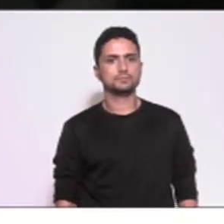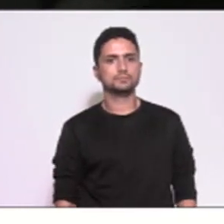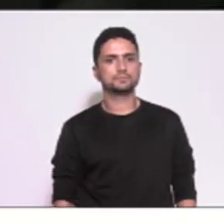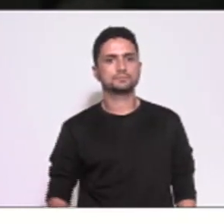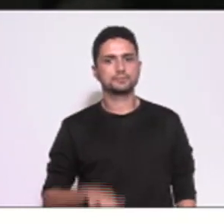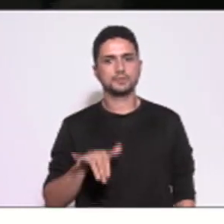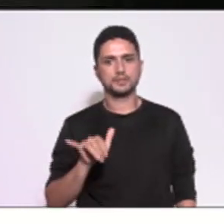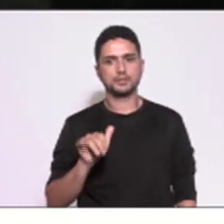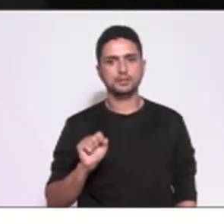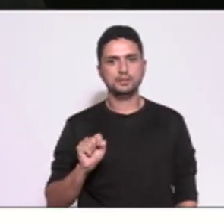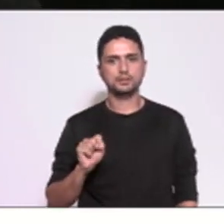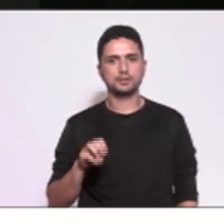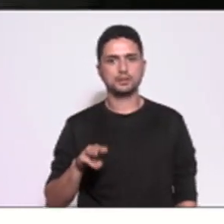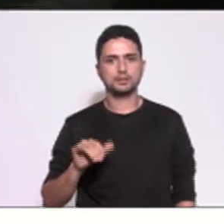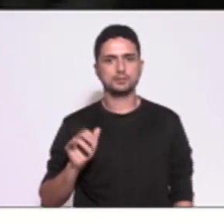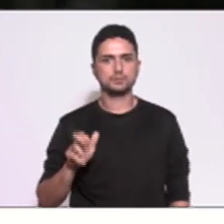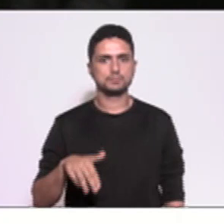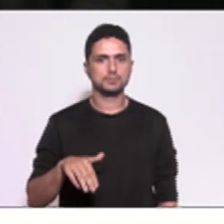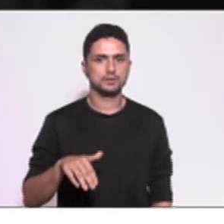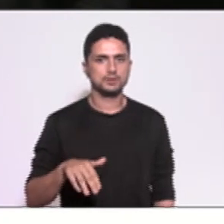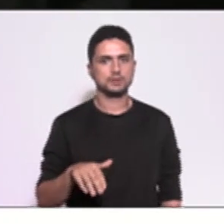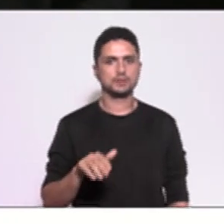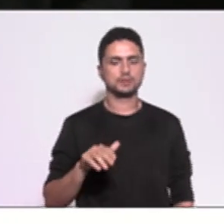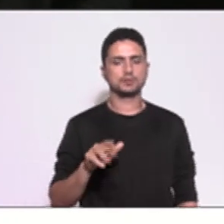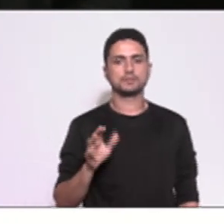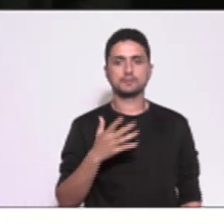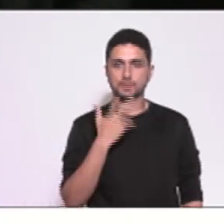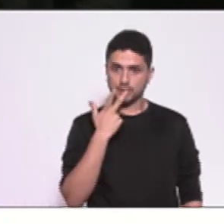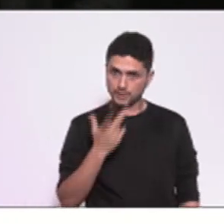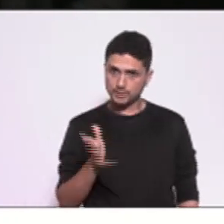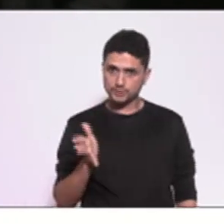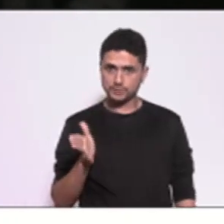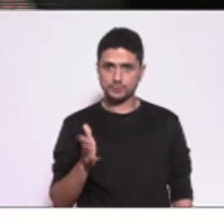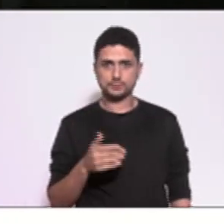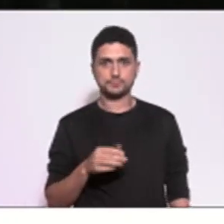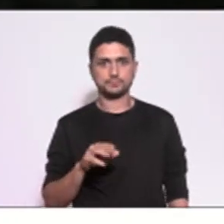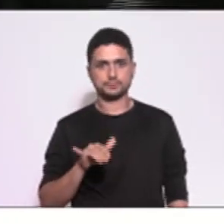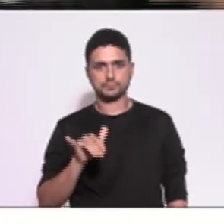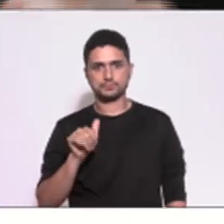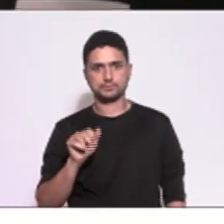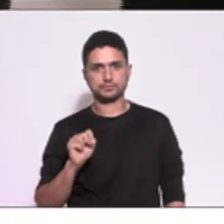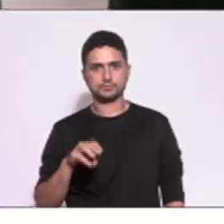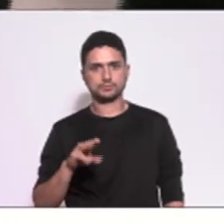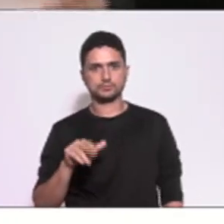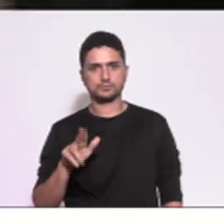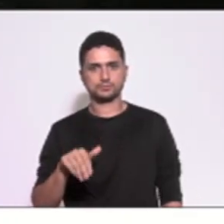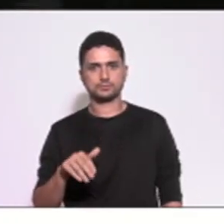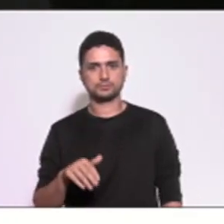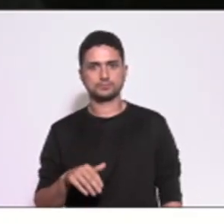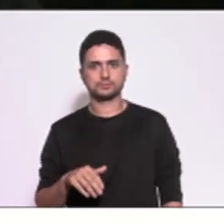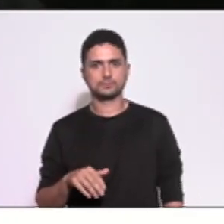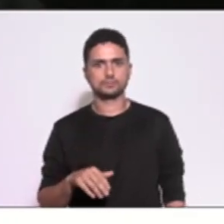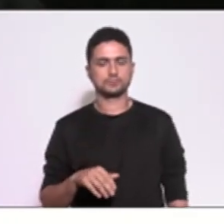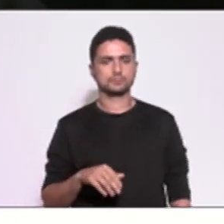Yasmin, eu falei, tá aqui a Yasmin, ó. Yasmin e Bruce, Yasmin é filha e o Bruce filho.